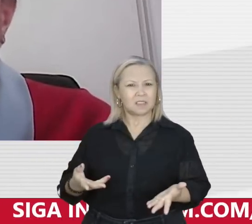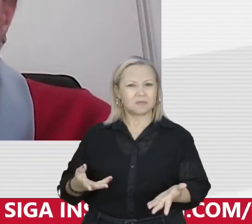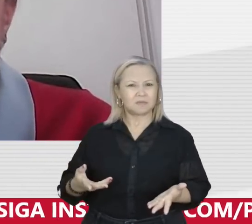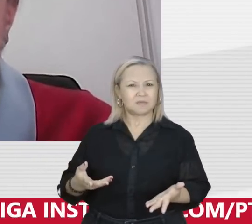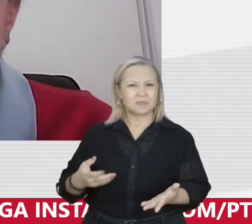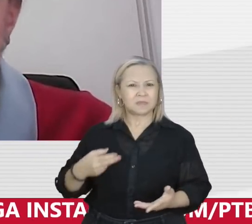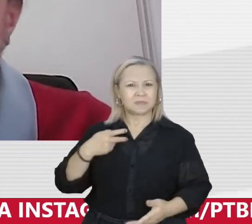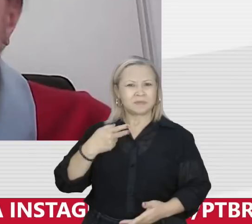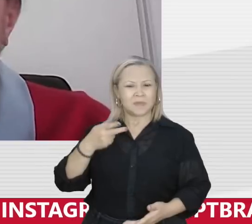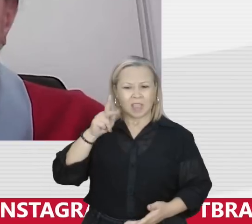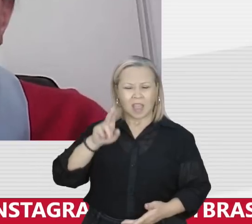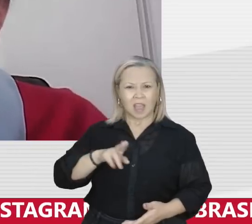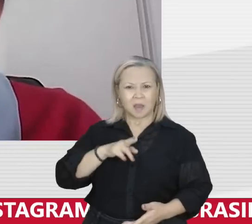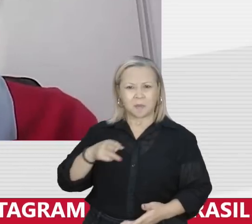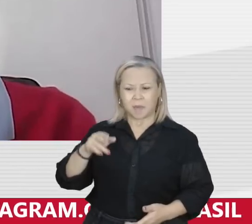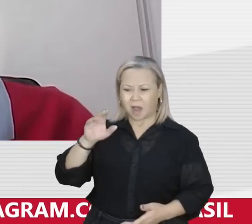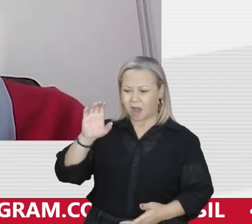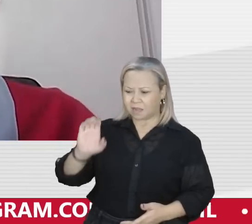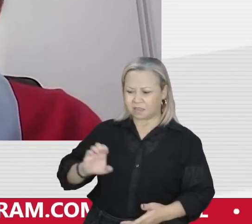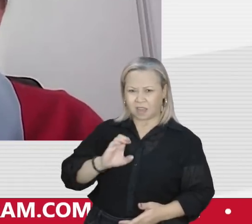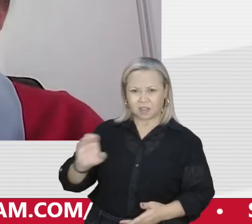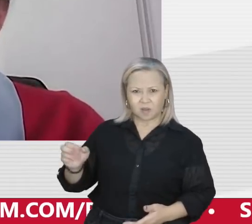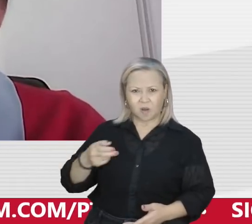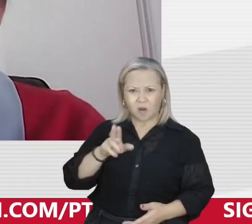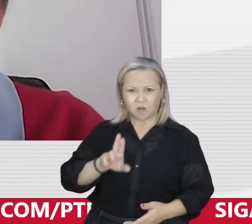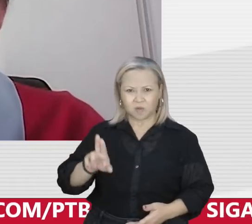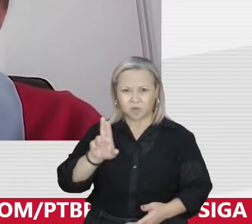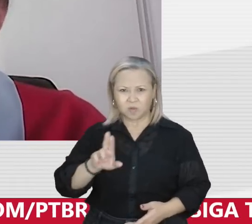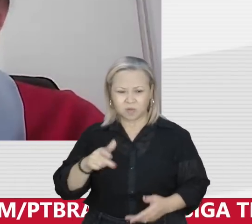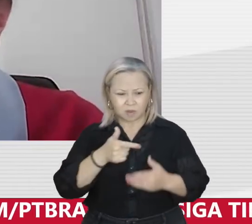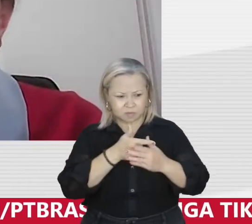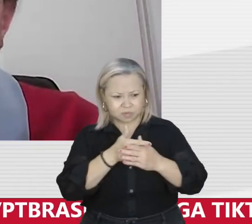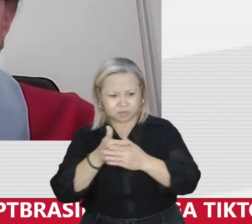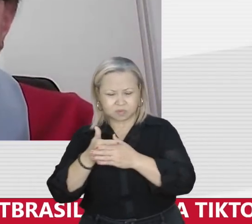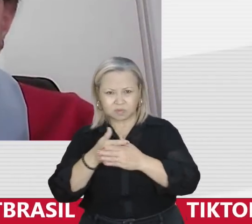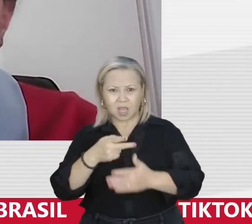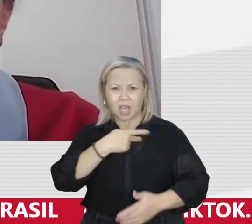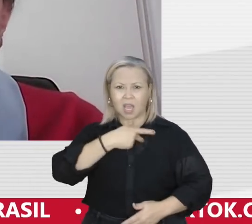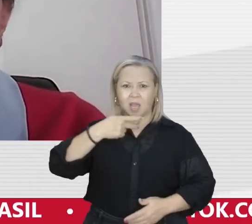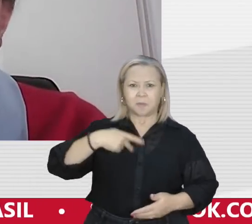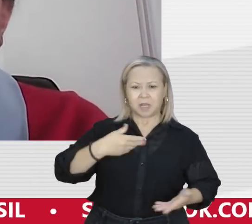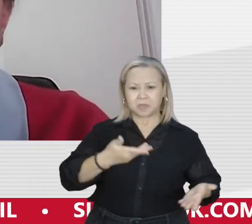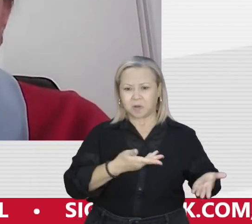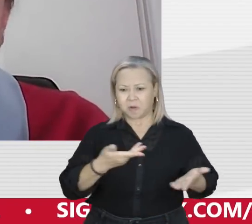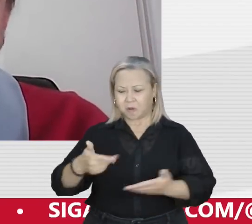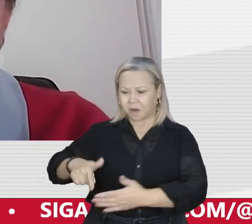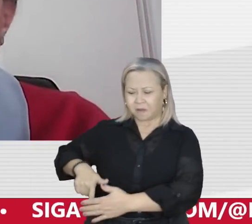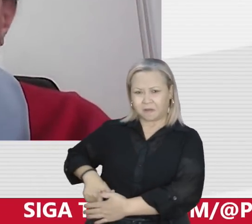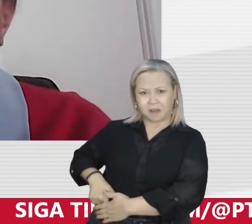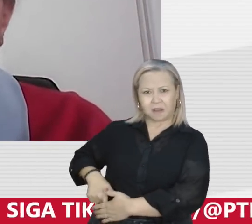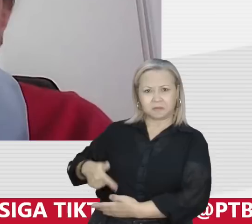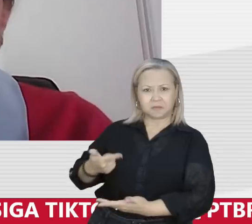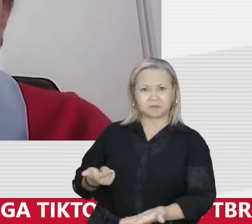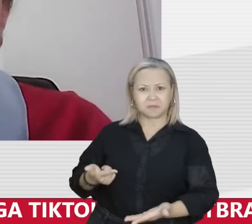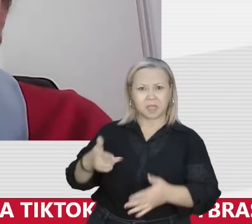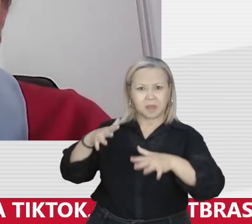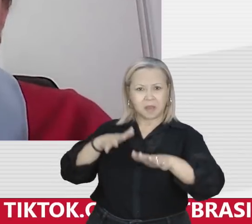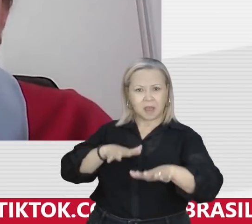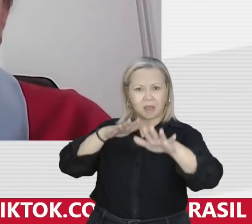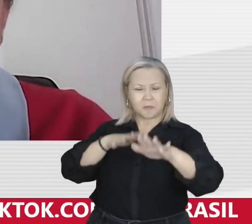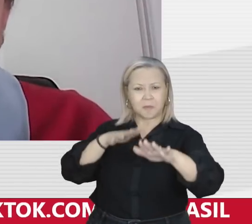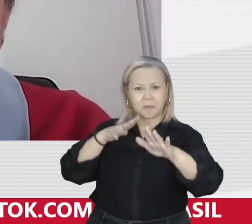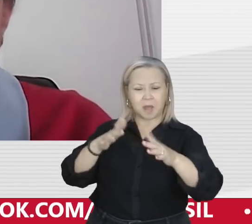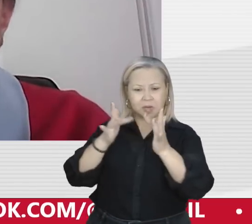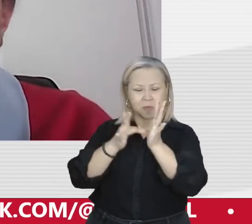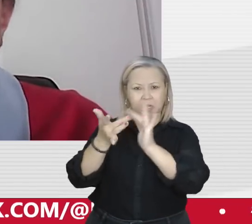usando carabinas, né? Pastores levando pistolas em réplica para a Marcha para Jesus. Quer